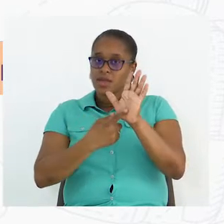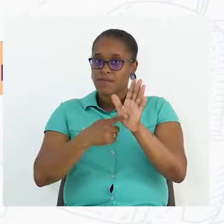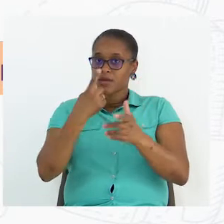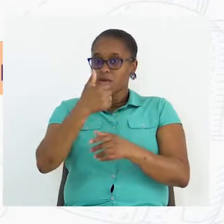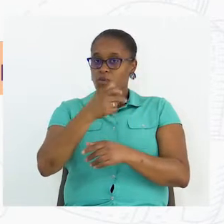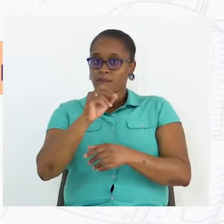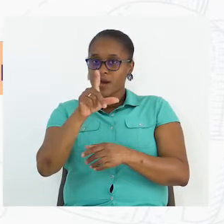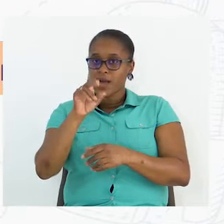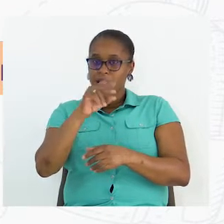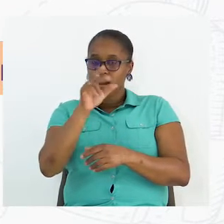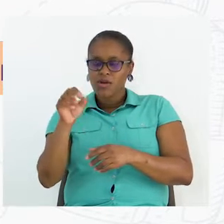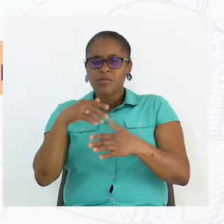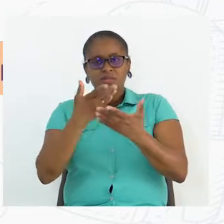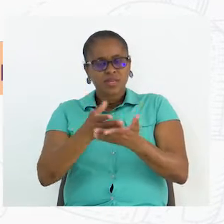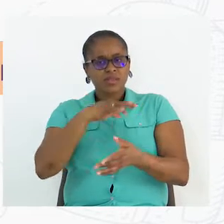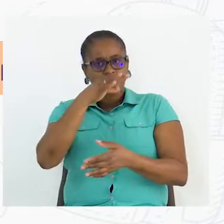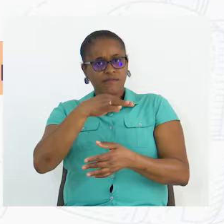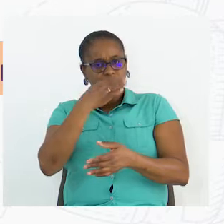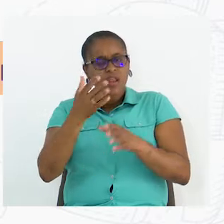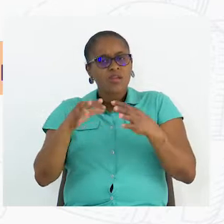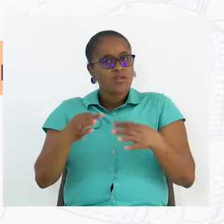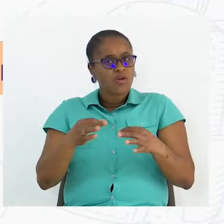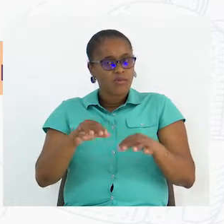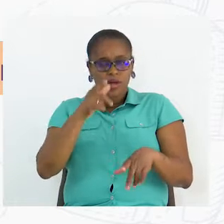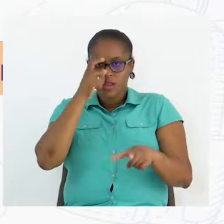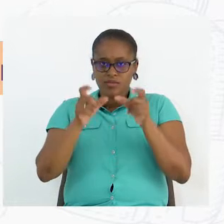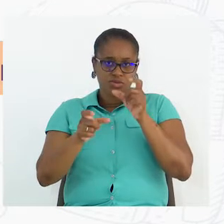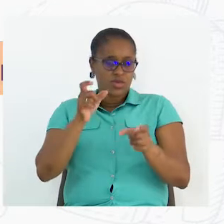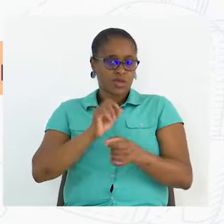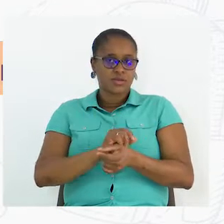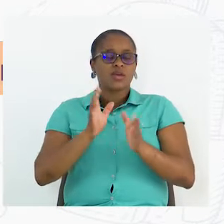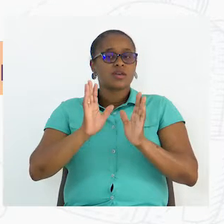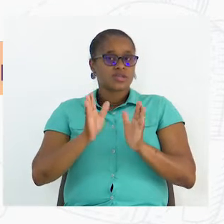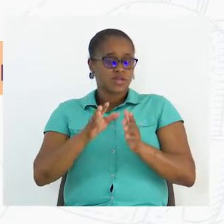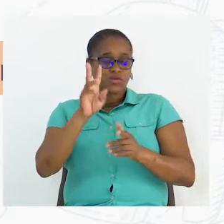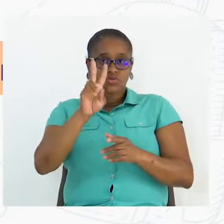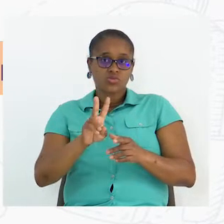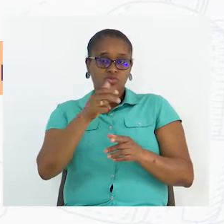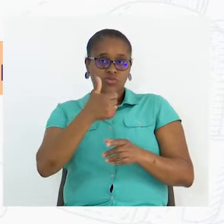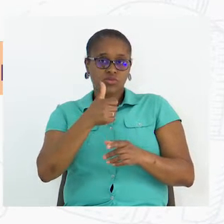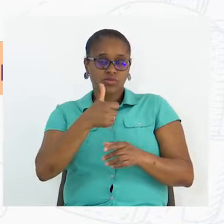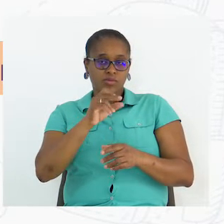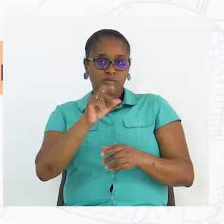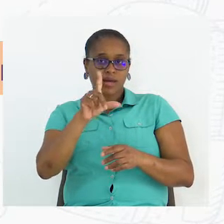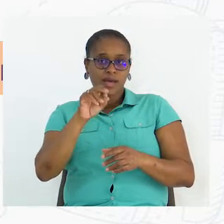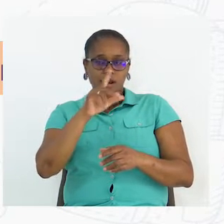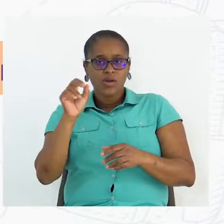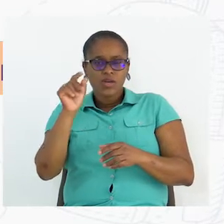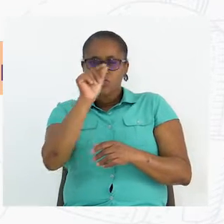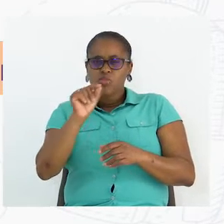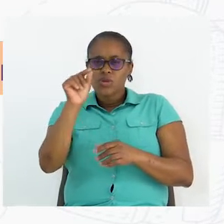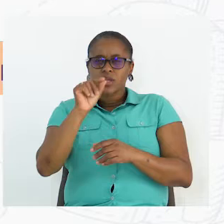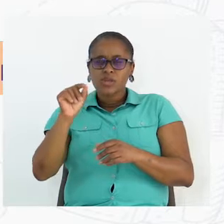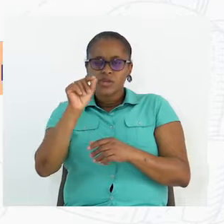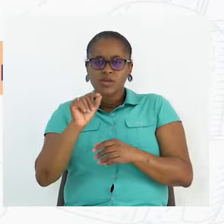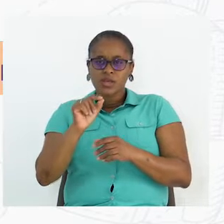que representa a fala normal da personagem. Já o segundo balão, tem aquelas bolinhas,